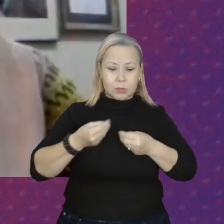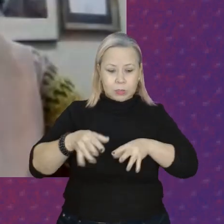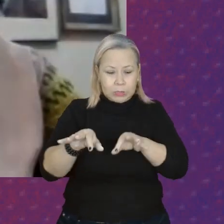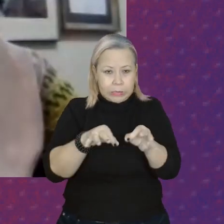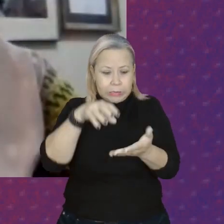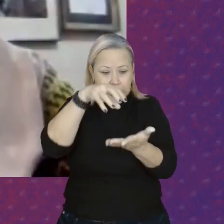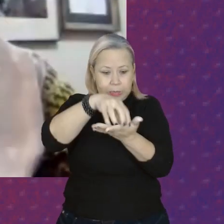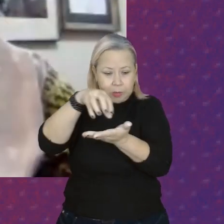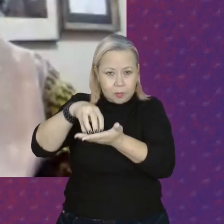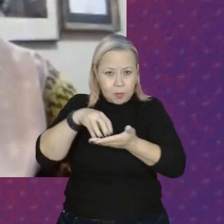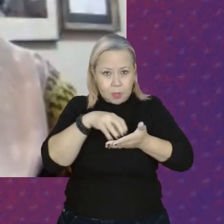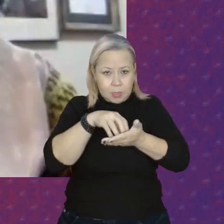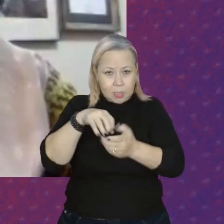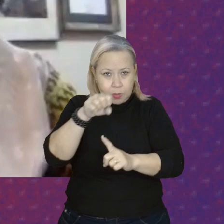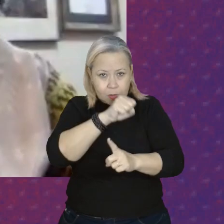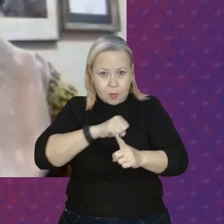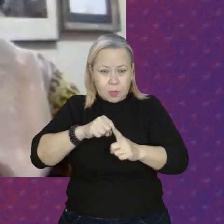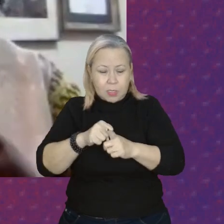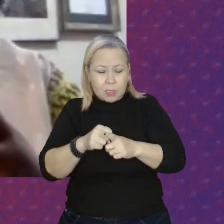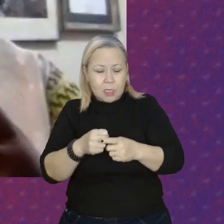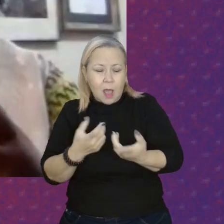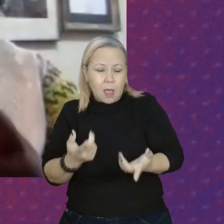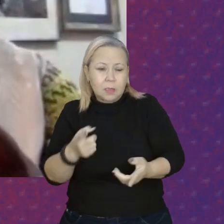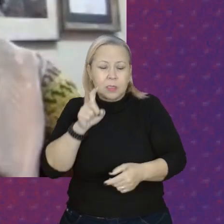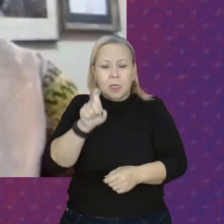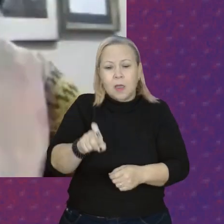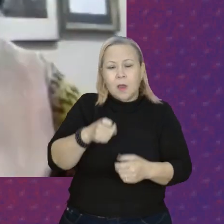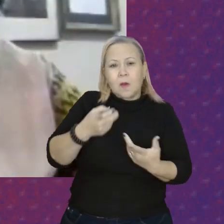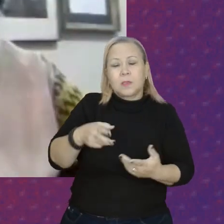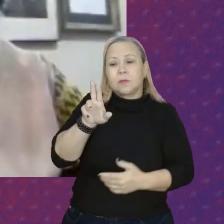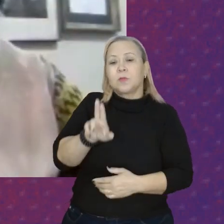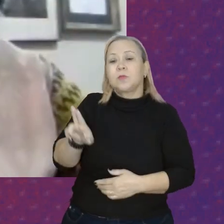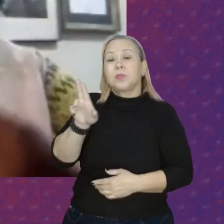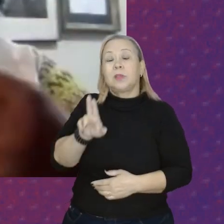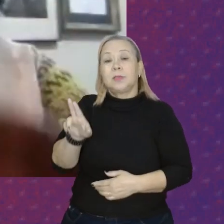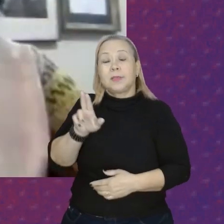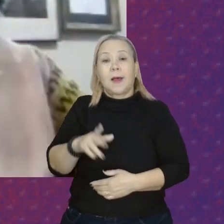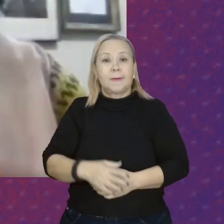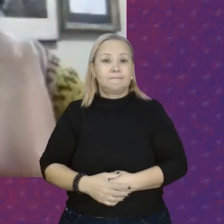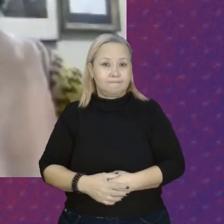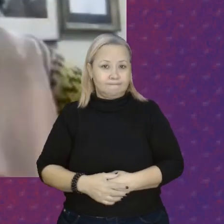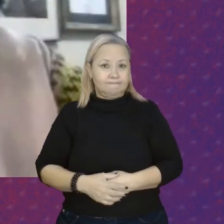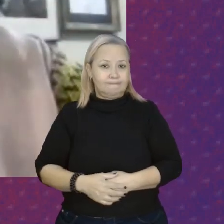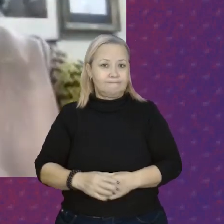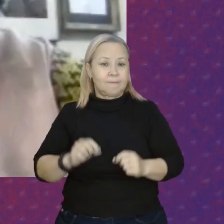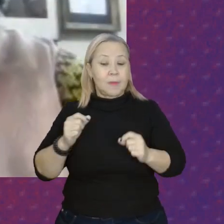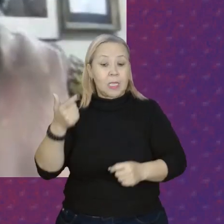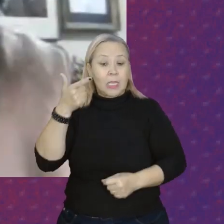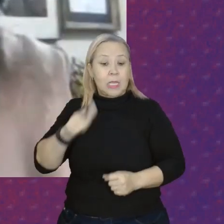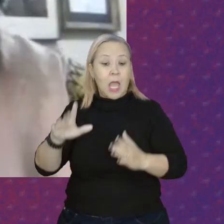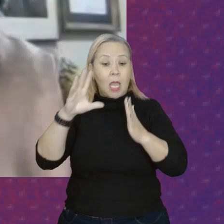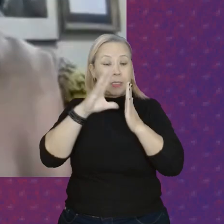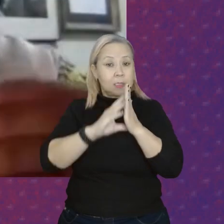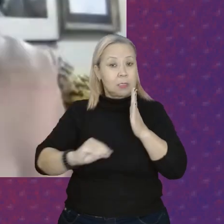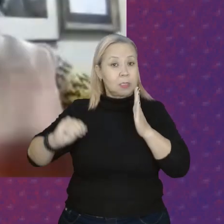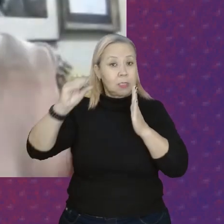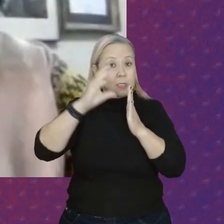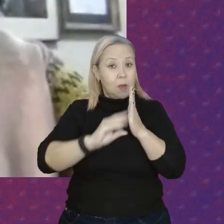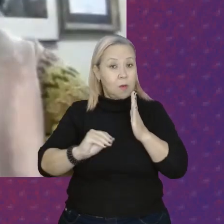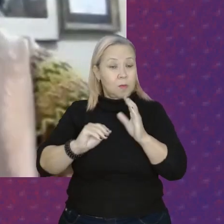organizações sociais elas vão sendo utilizadas, né, na reprodução e